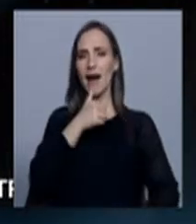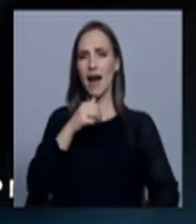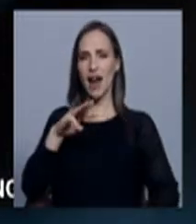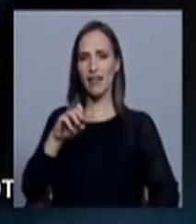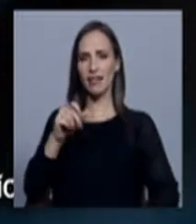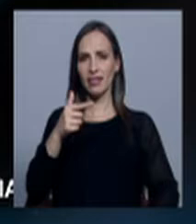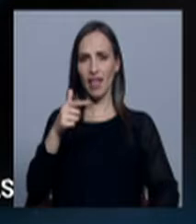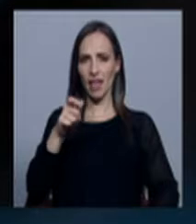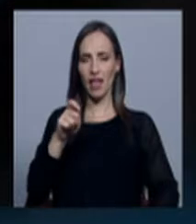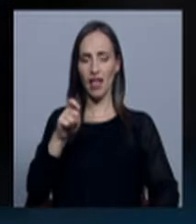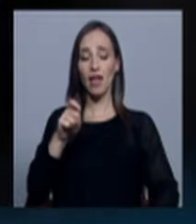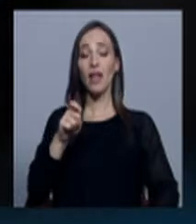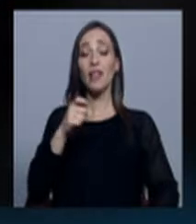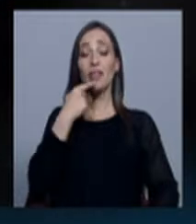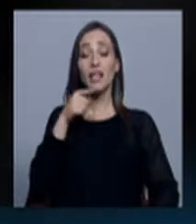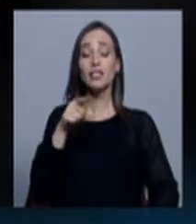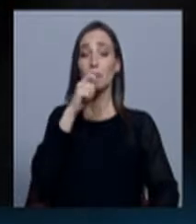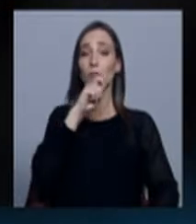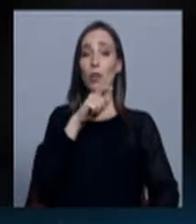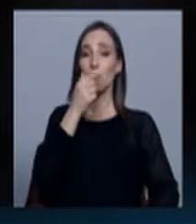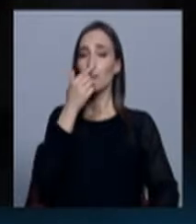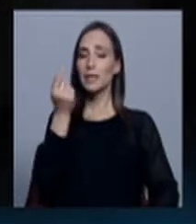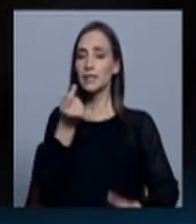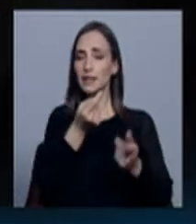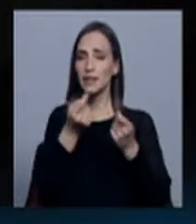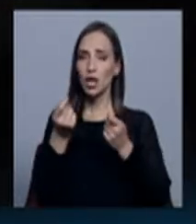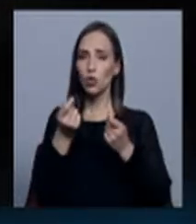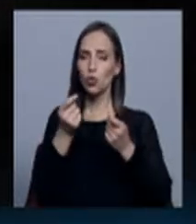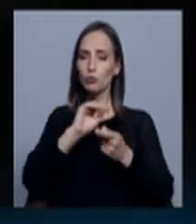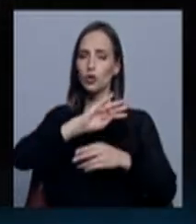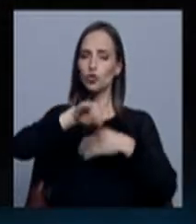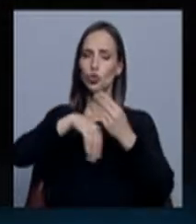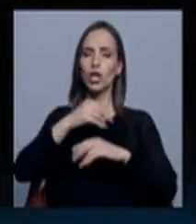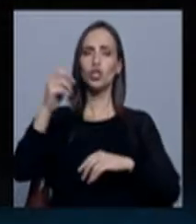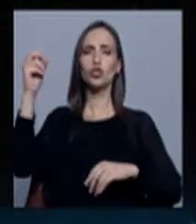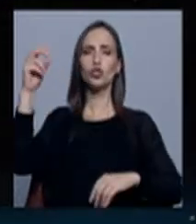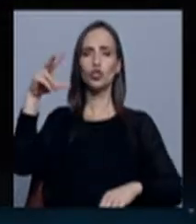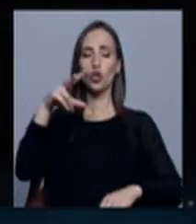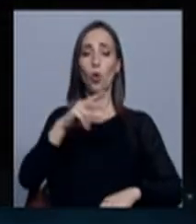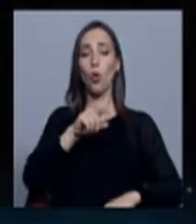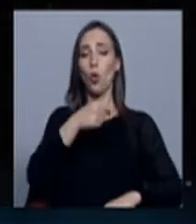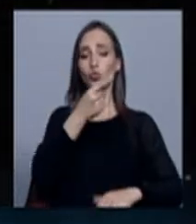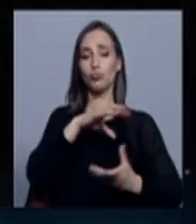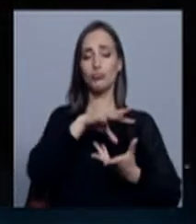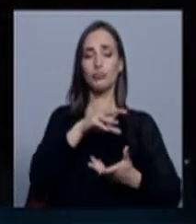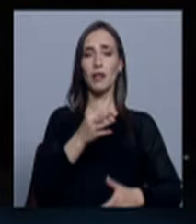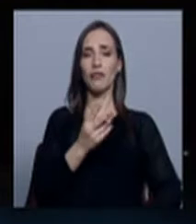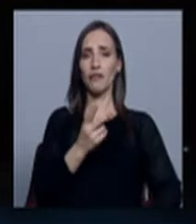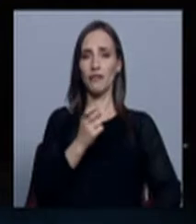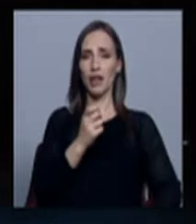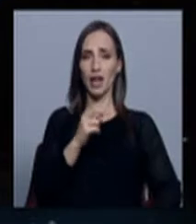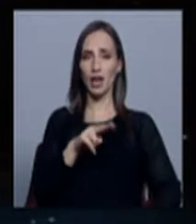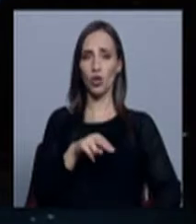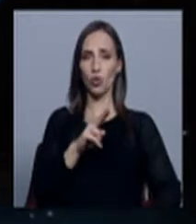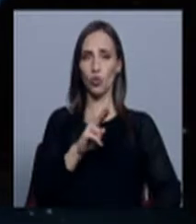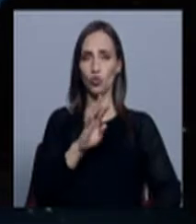poderá também acontecer algo parecido, este tipo de intercâmbios energéticos entre o Sol e aqui uma outra atmosfera, neste caso de Vênus, pode explicar também aquilo